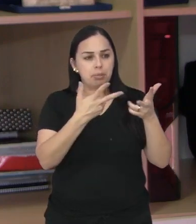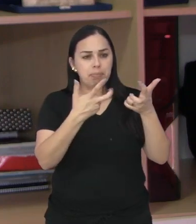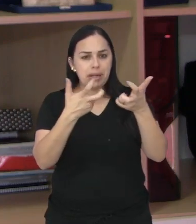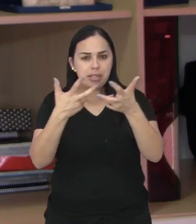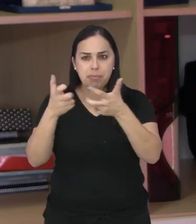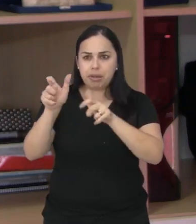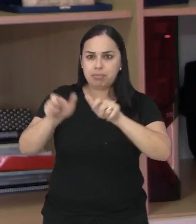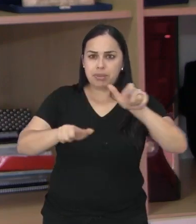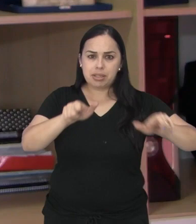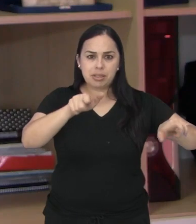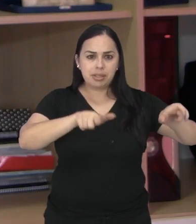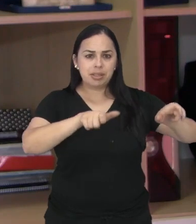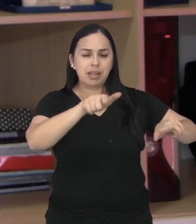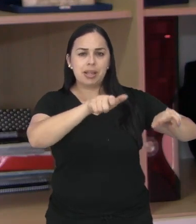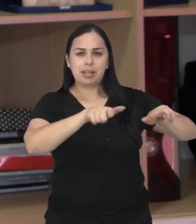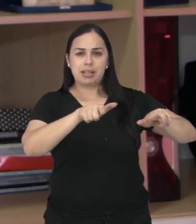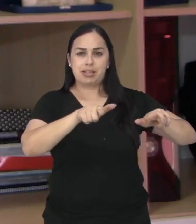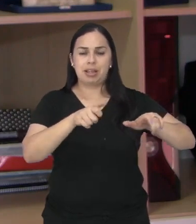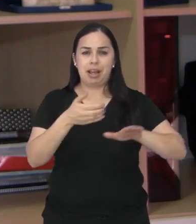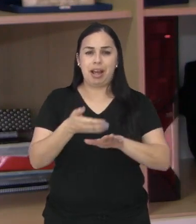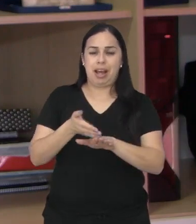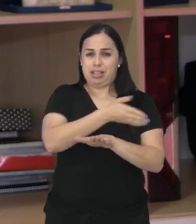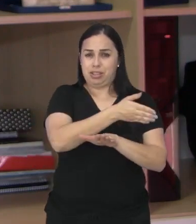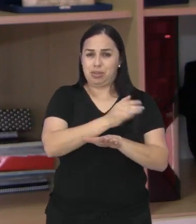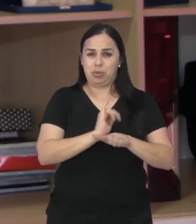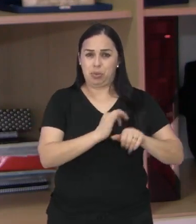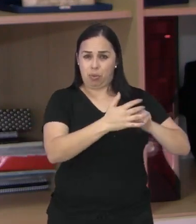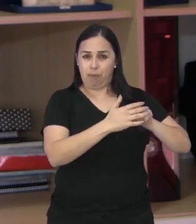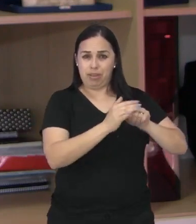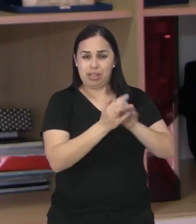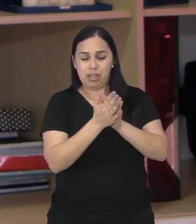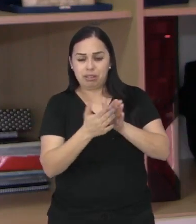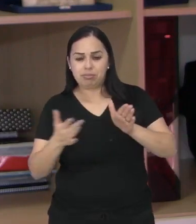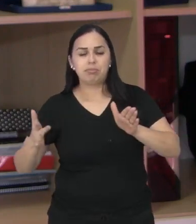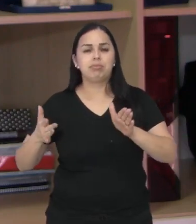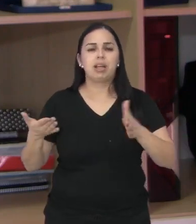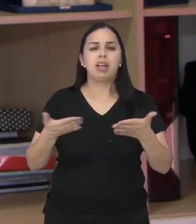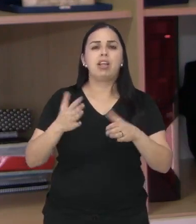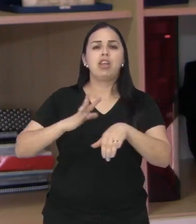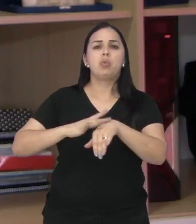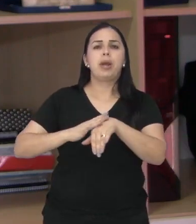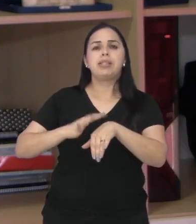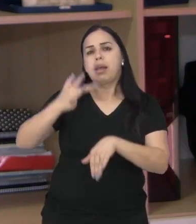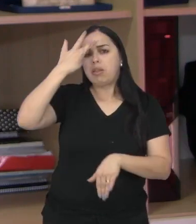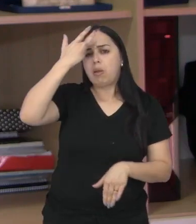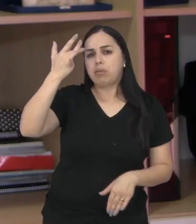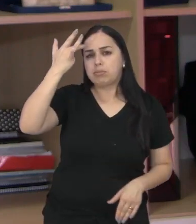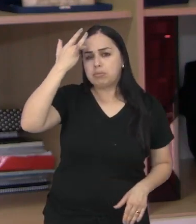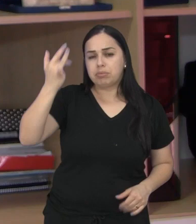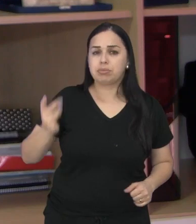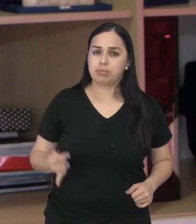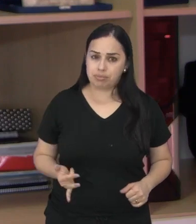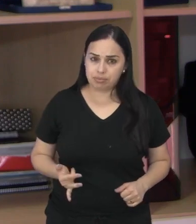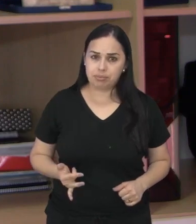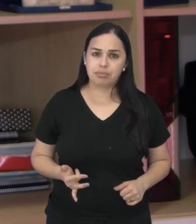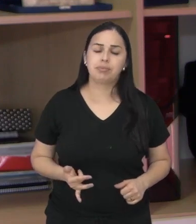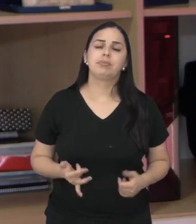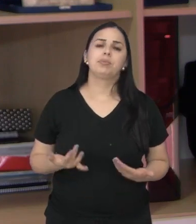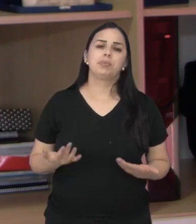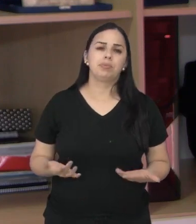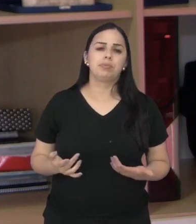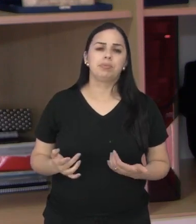percebendo demais, após o Covid, as doenças que nós chamamos mentais, que